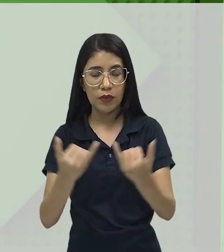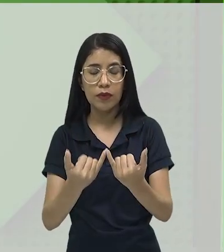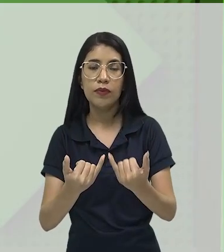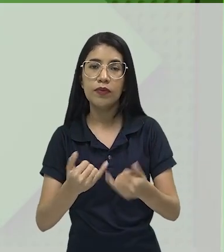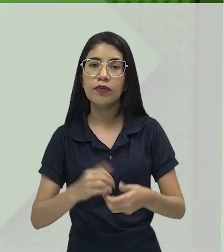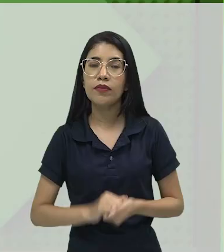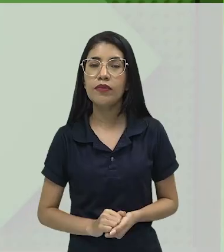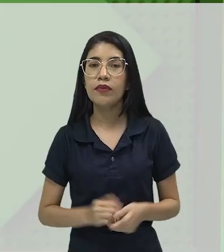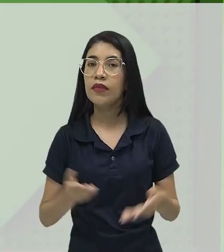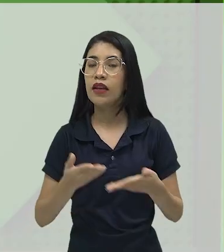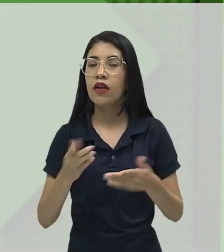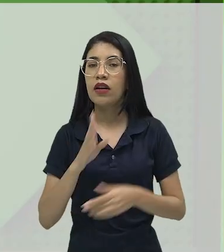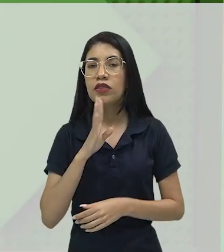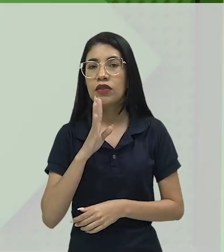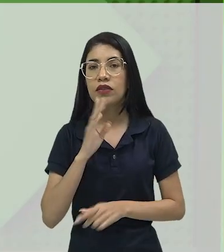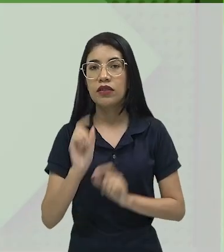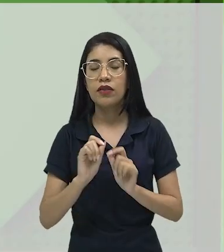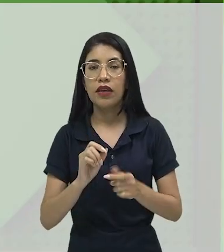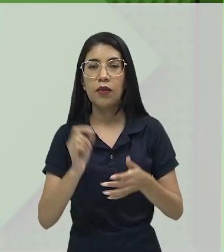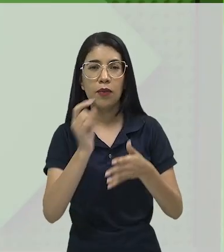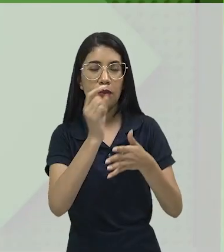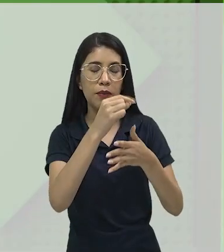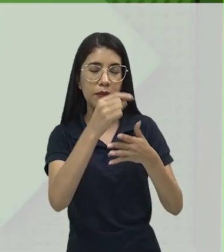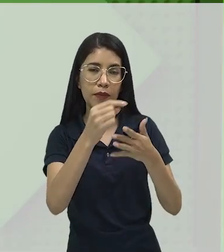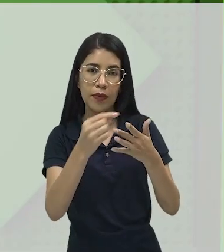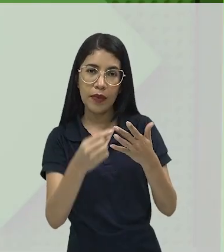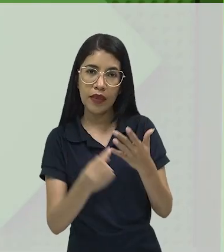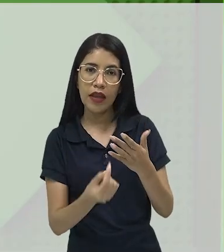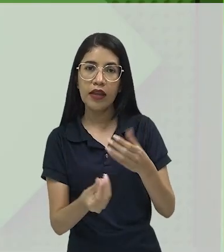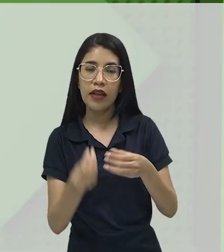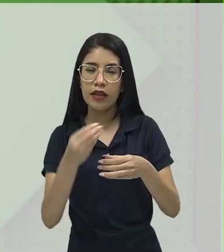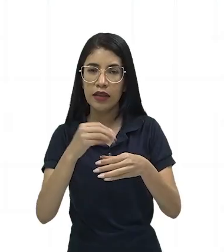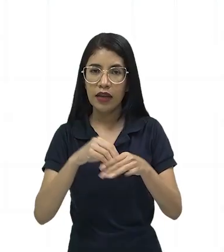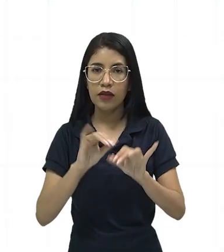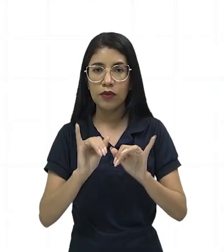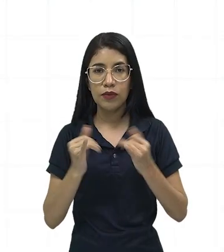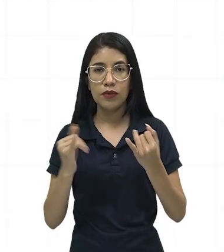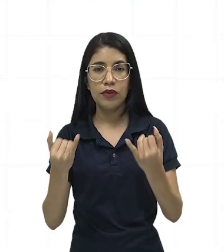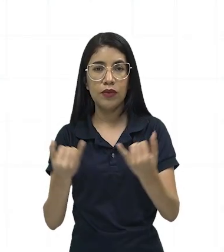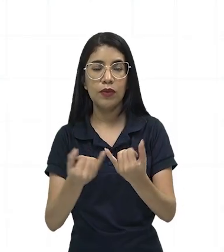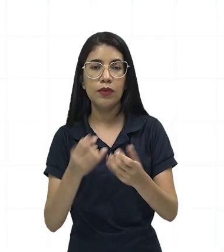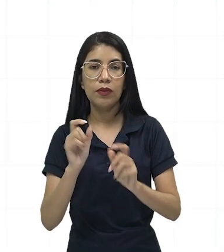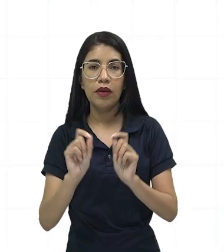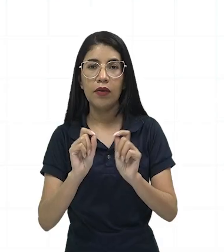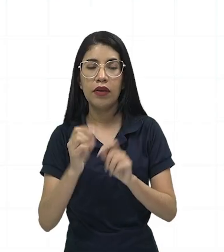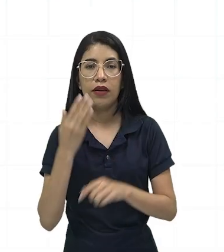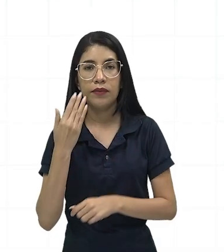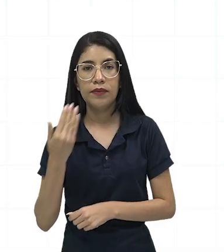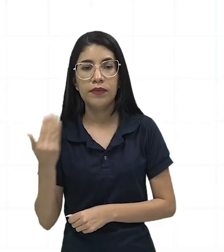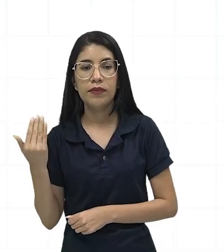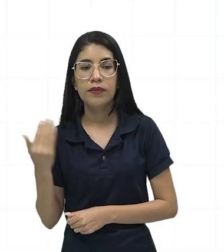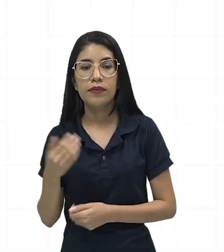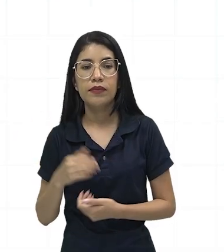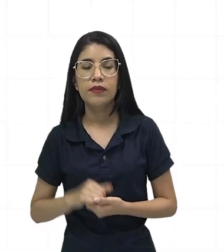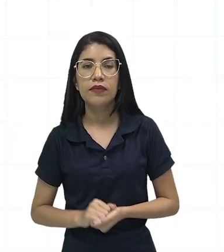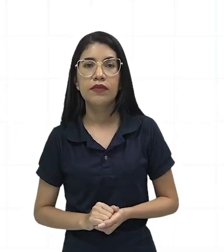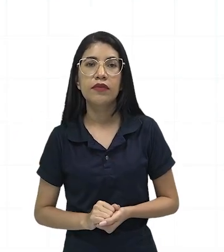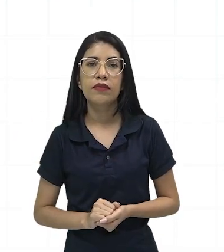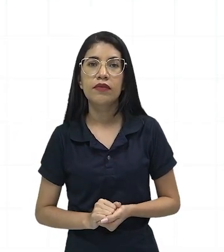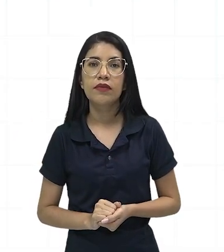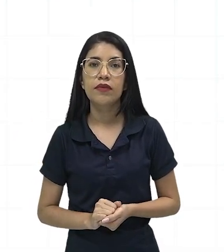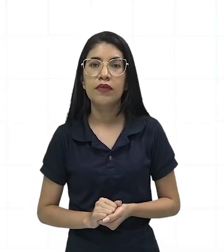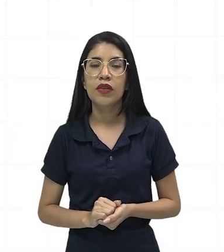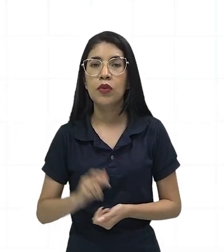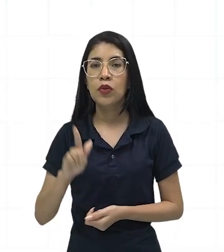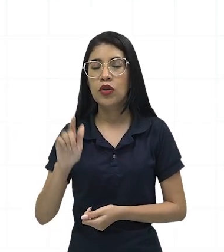agora conhecer os elementos, né, presentes dentro do circuito. Então nós temos aí os